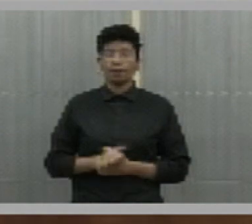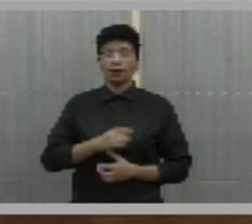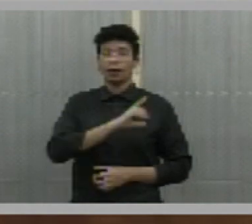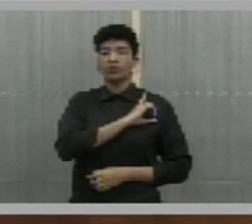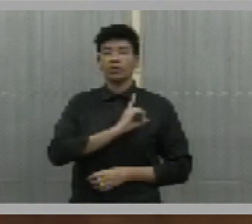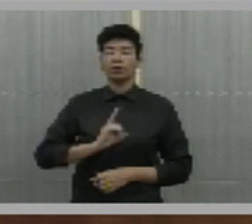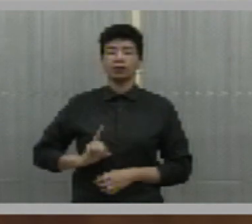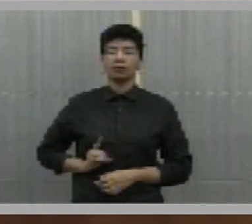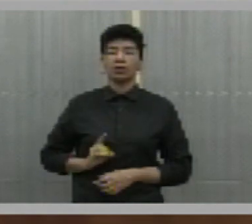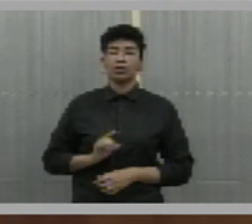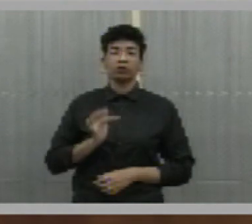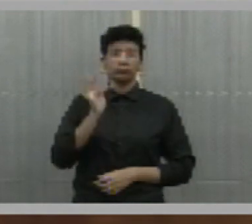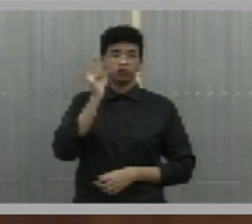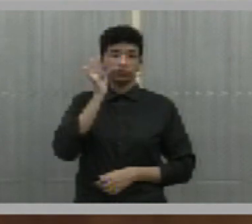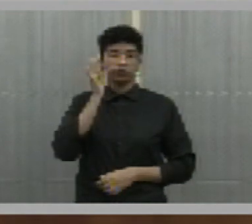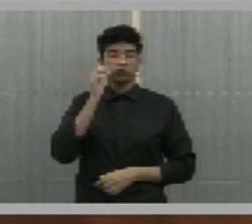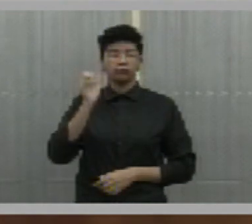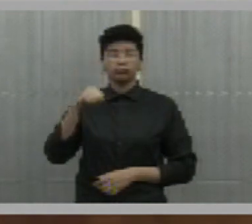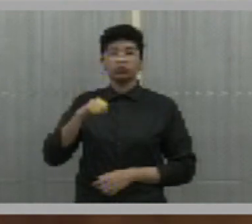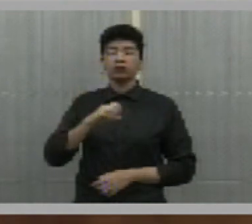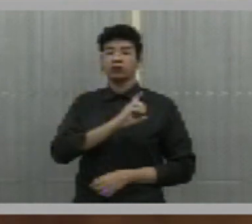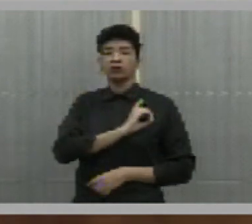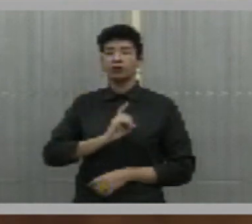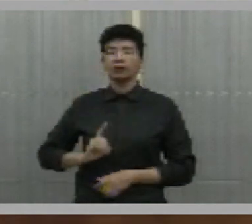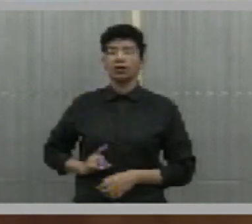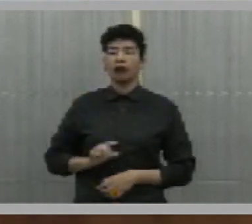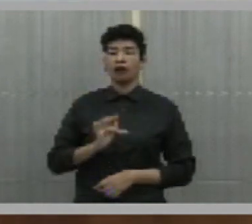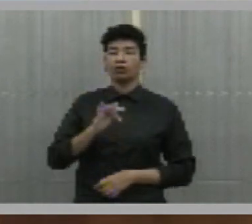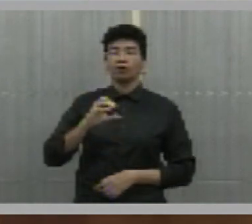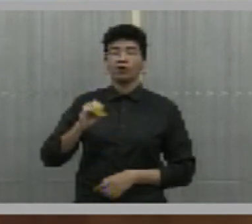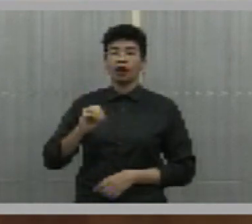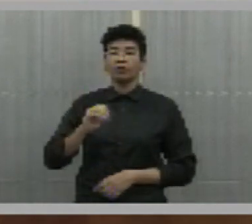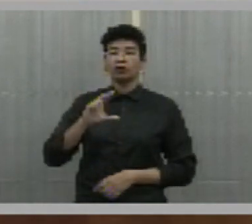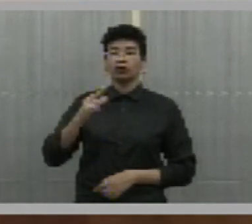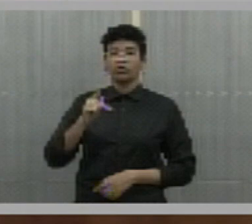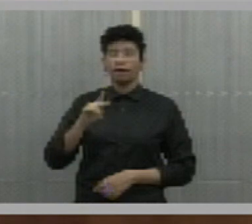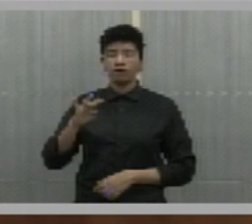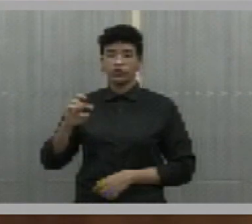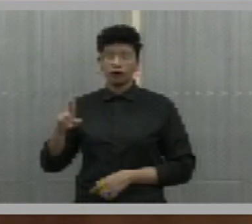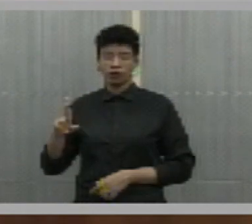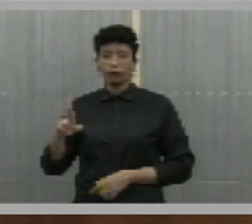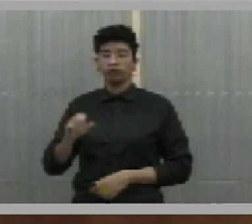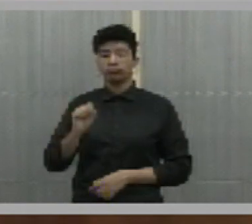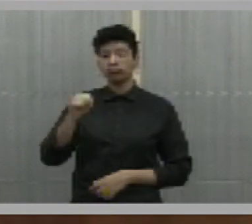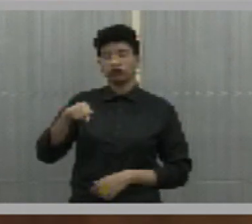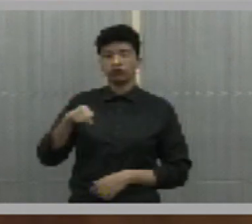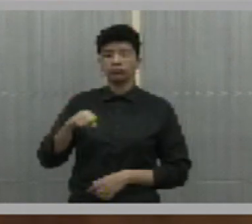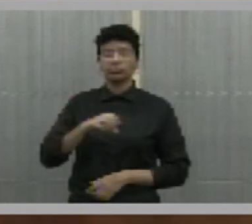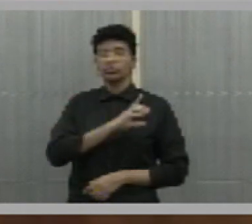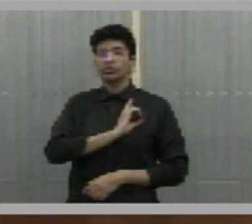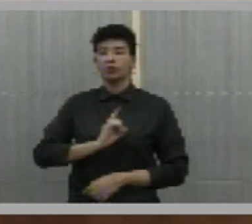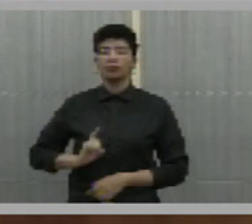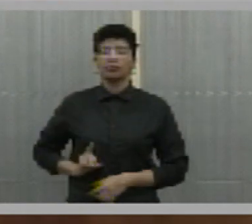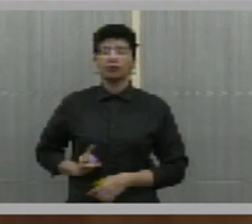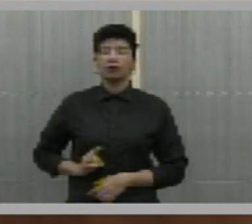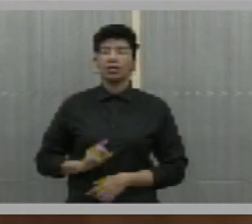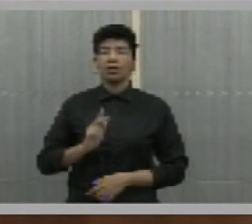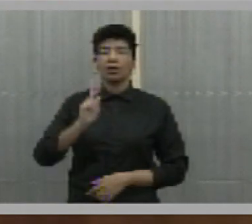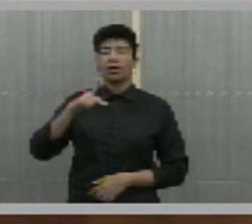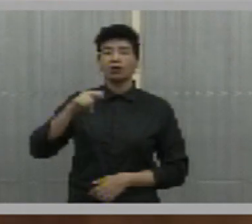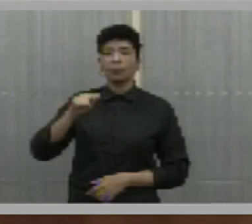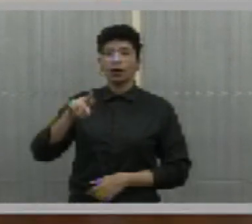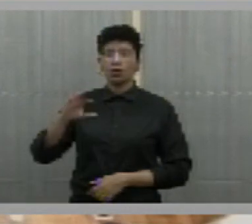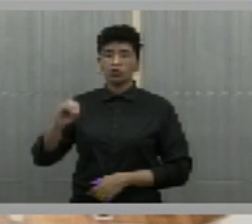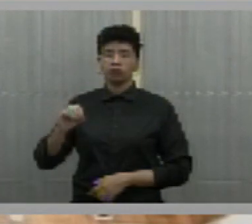Deputado Fábio Novo, sim. Deputado Fábio Xavier, como vota? Sim. Deputado Firmino Paulo, como